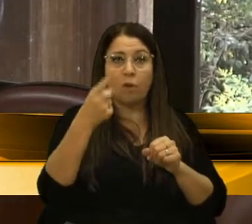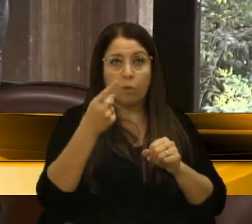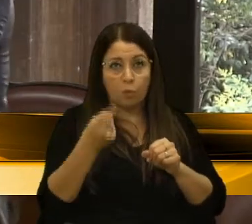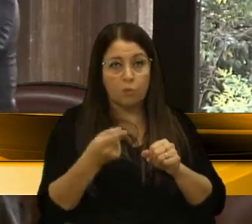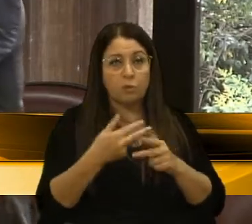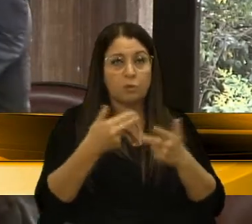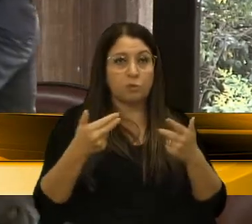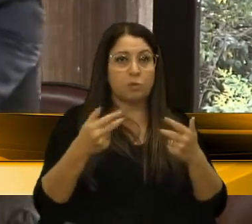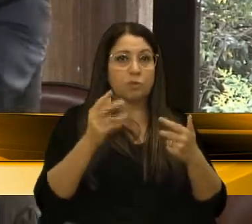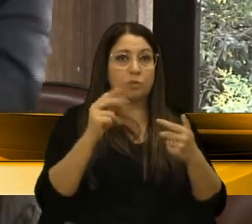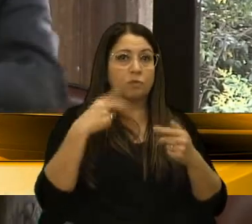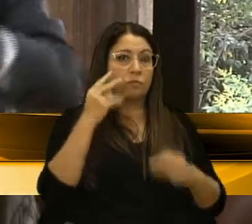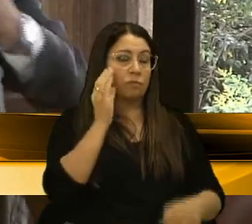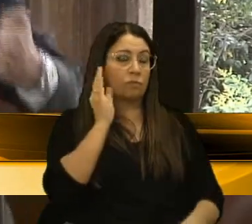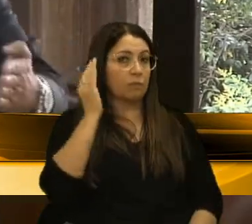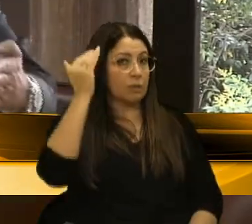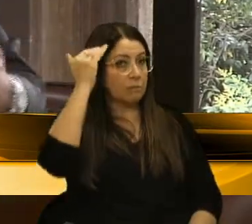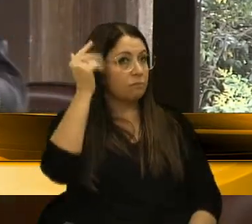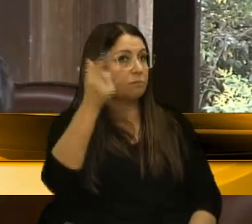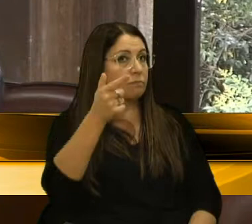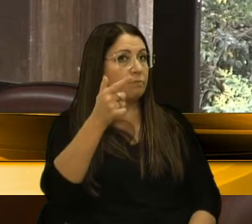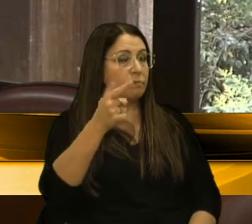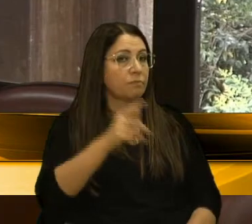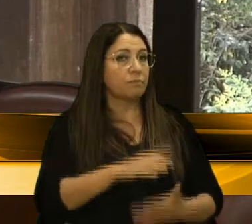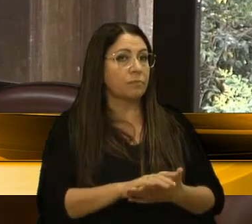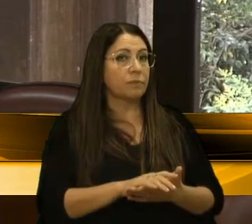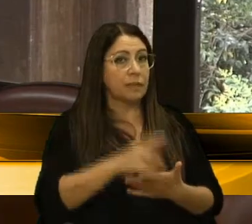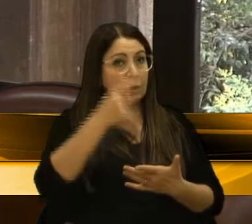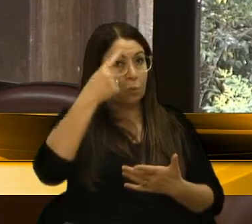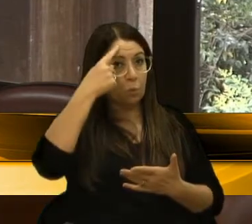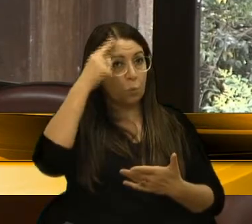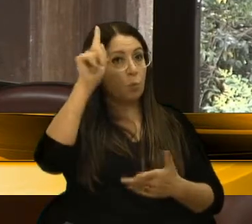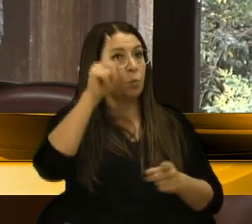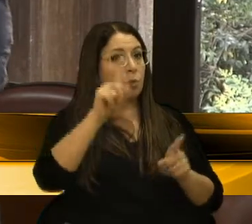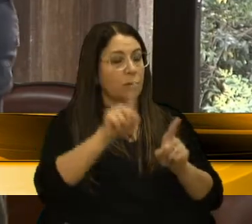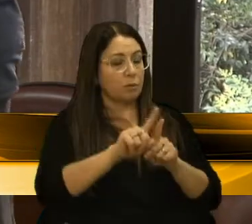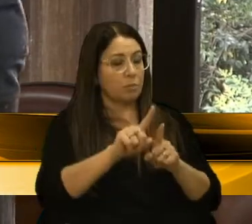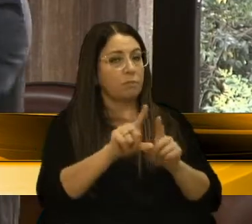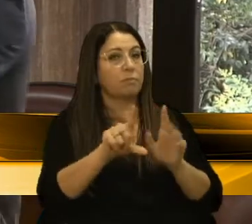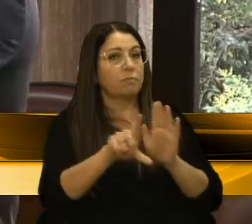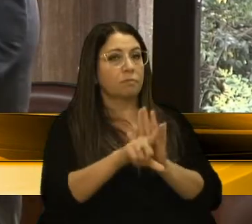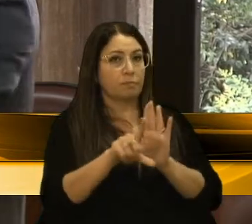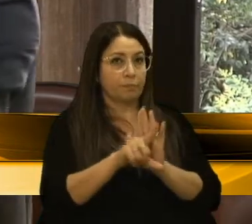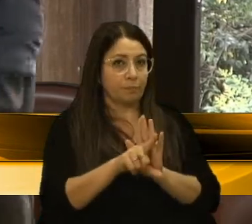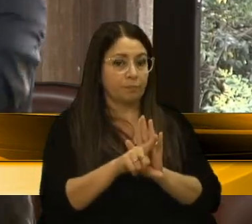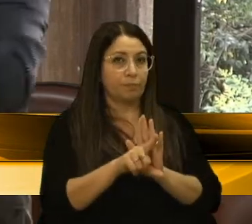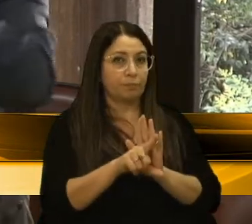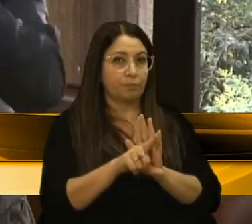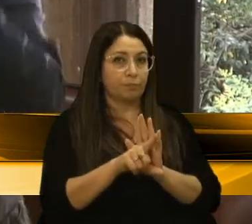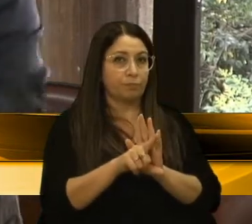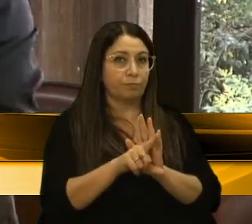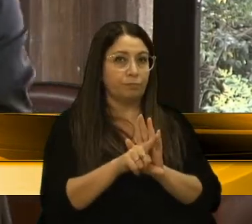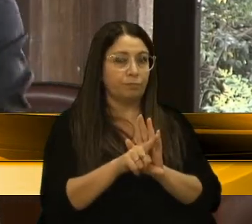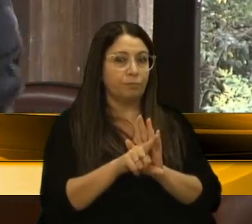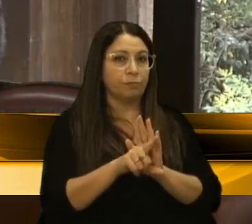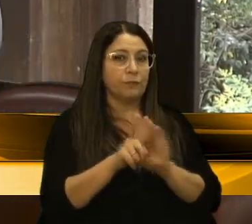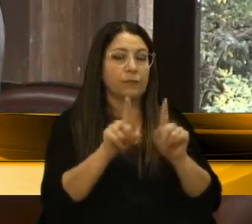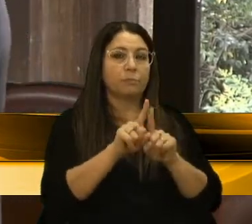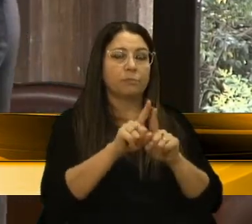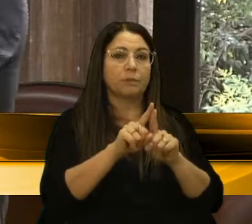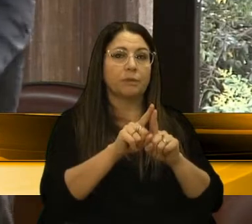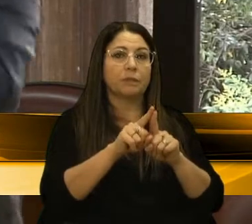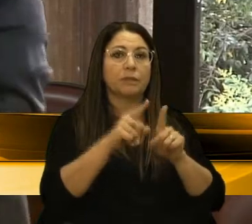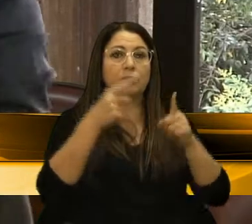vereador Felipe Gremelmaier é autor da lei que instituiu o clássico caju como um